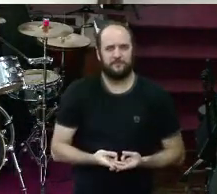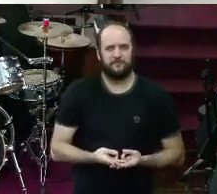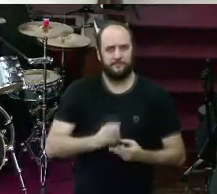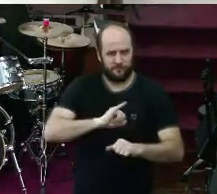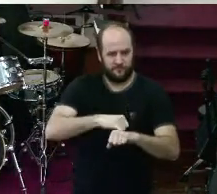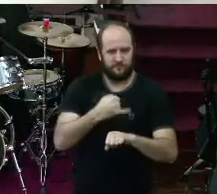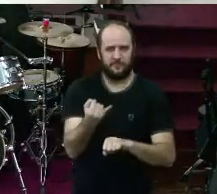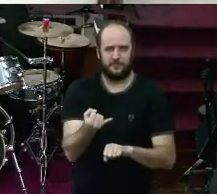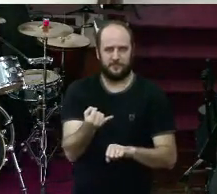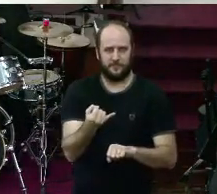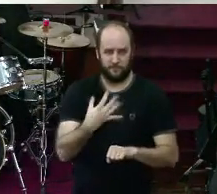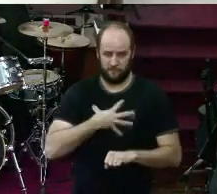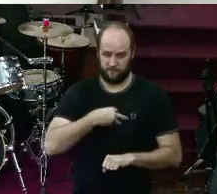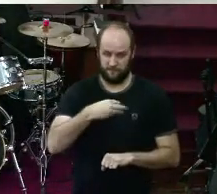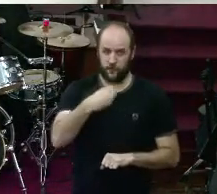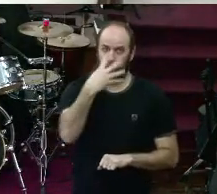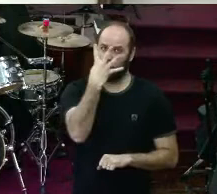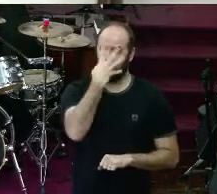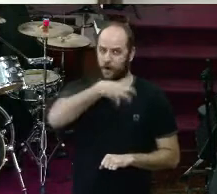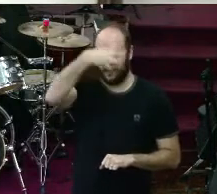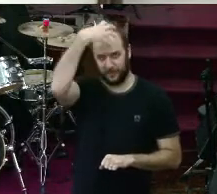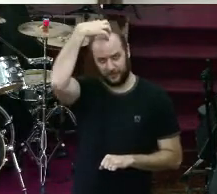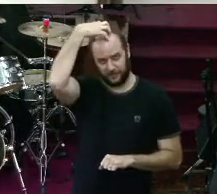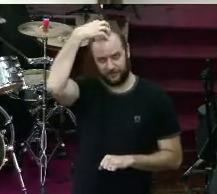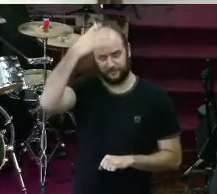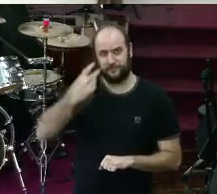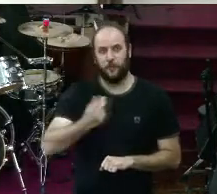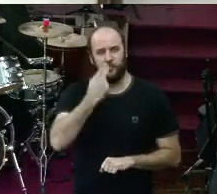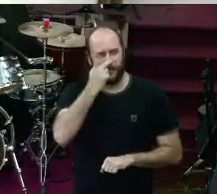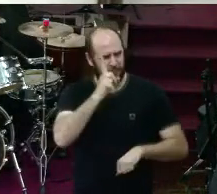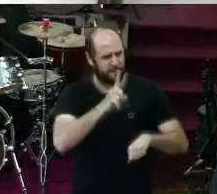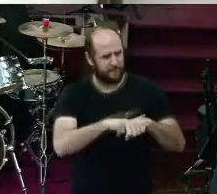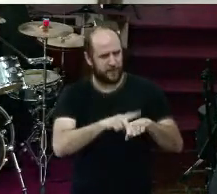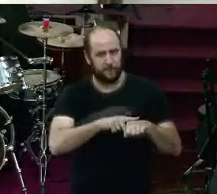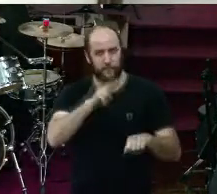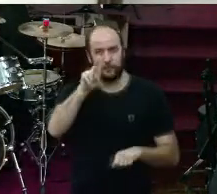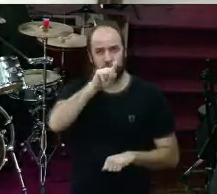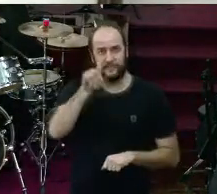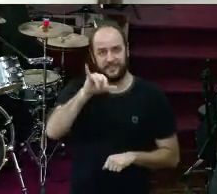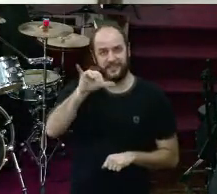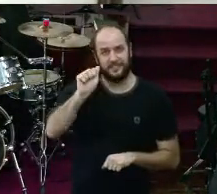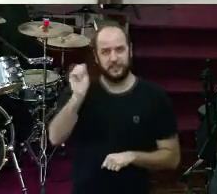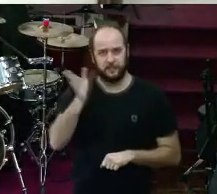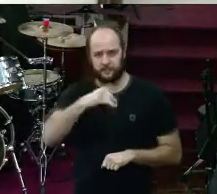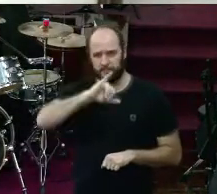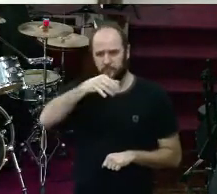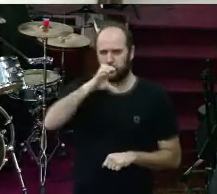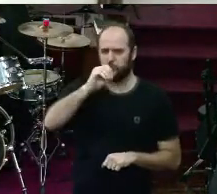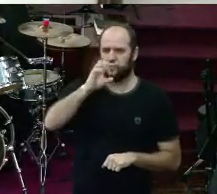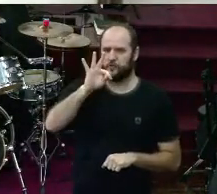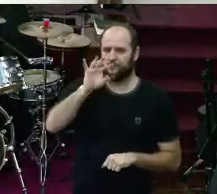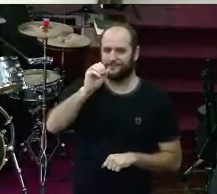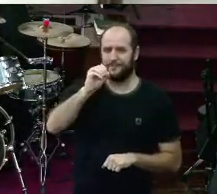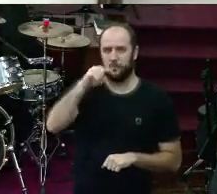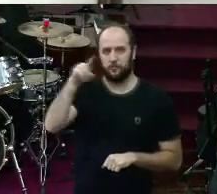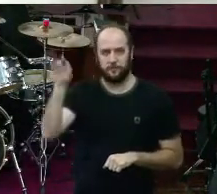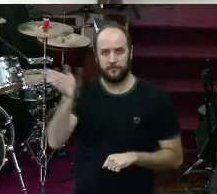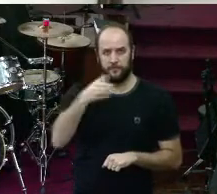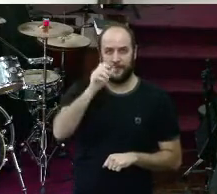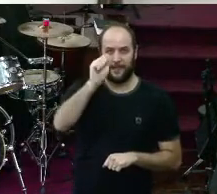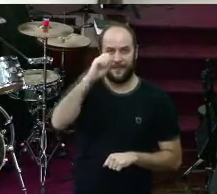4 reis, nos dias de Uzias, Jotão, Acás e